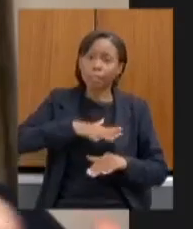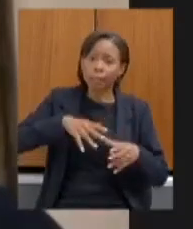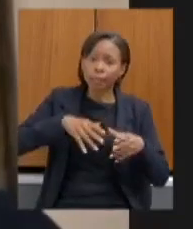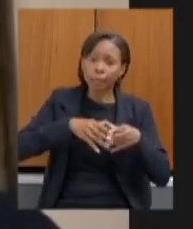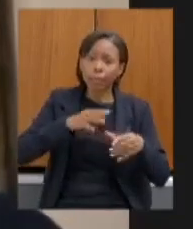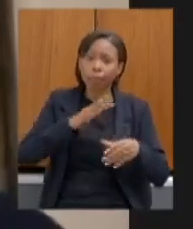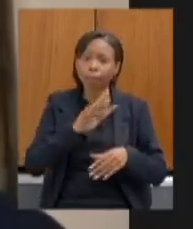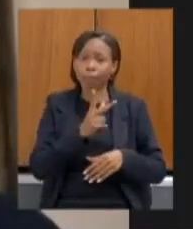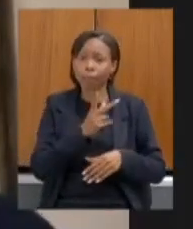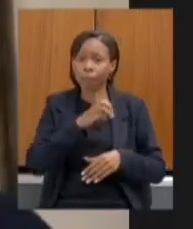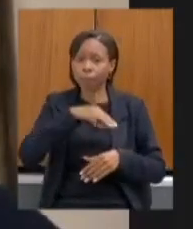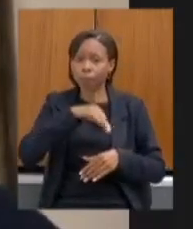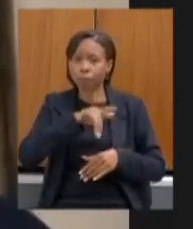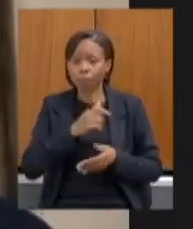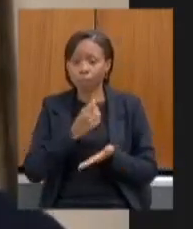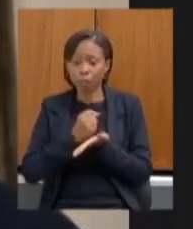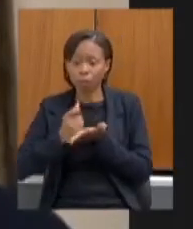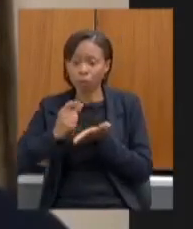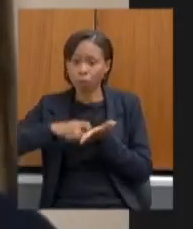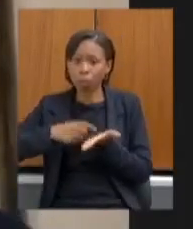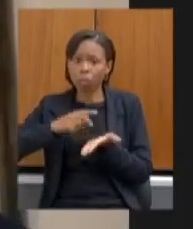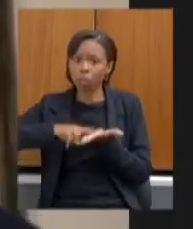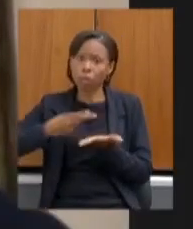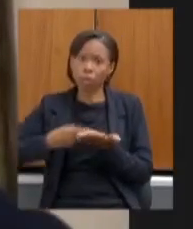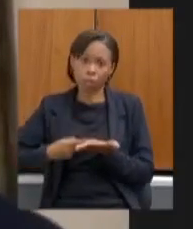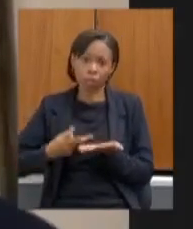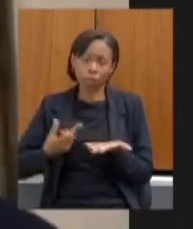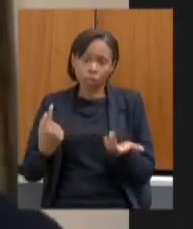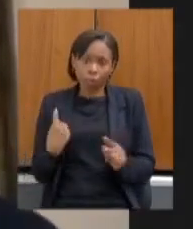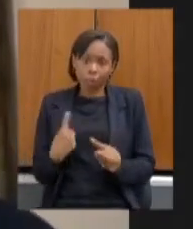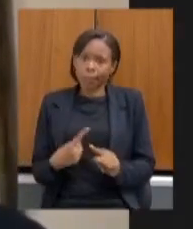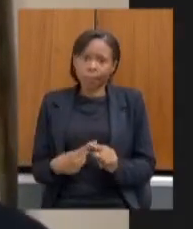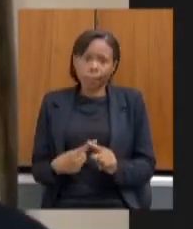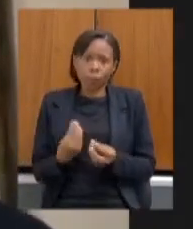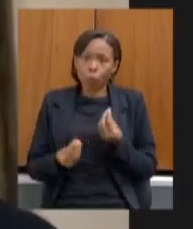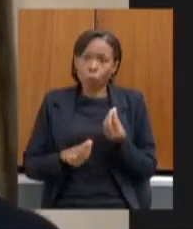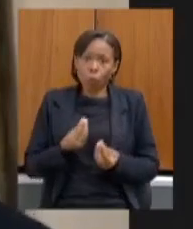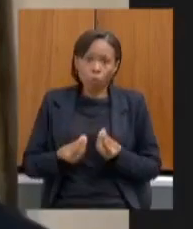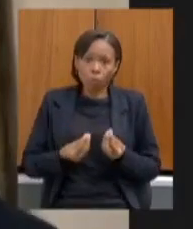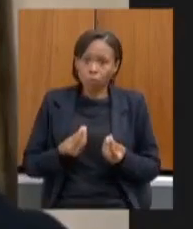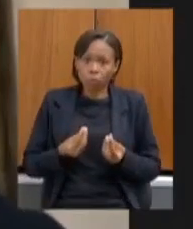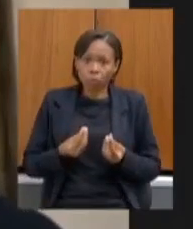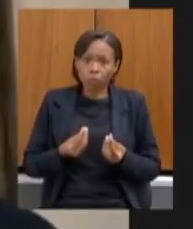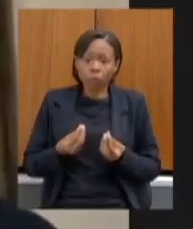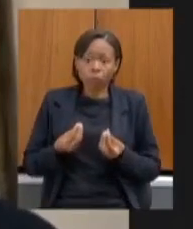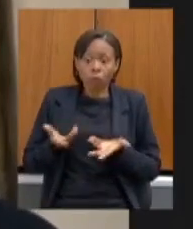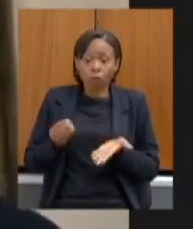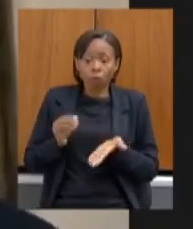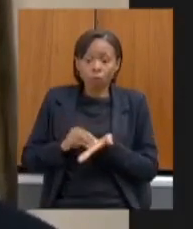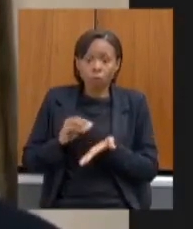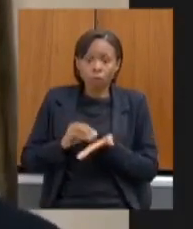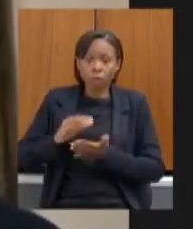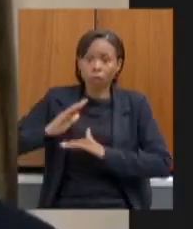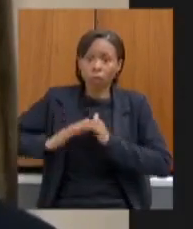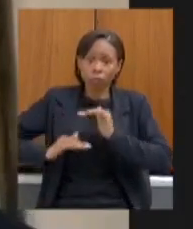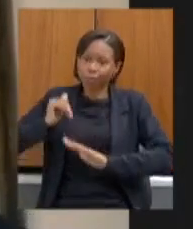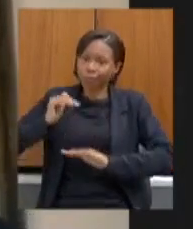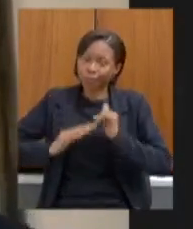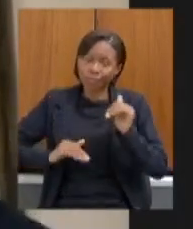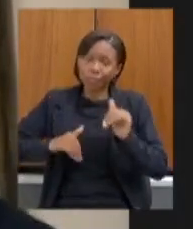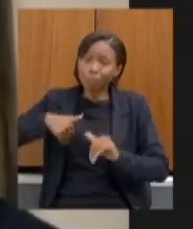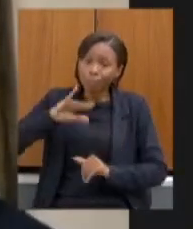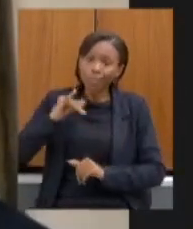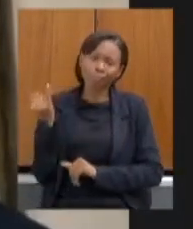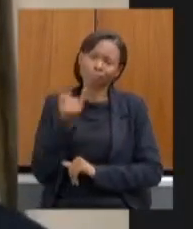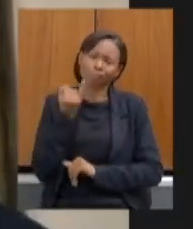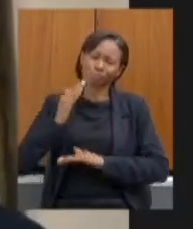CTIs com respiradores, com as câmaras, com tudo pronto, mas não ter o material humano, que é o mais importante, então faço o apelo para que o governo